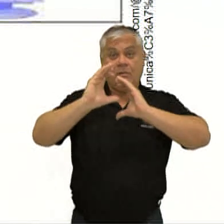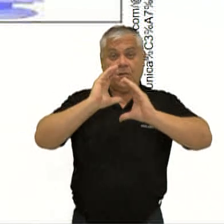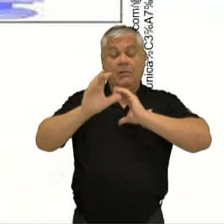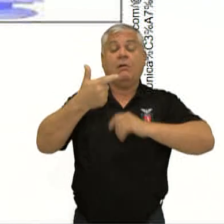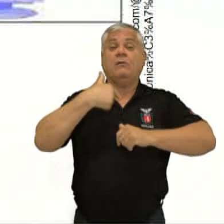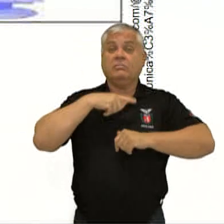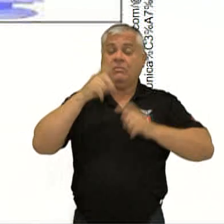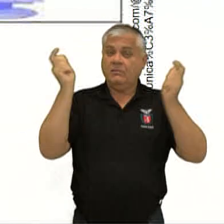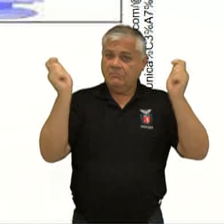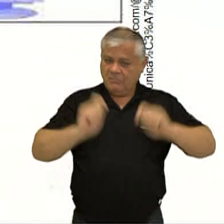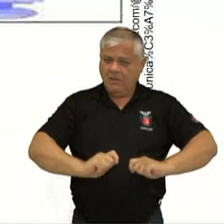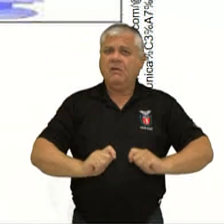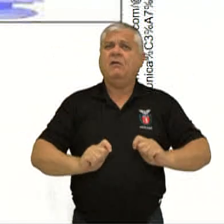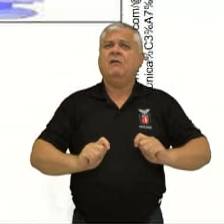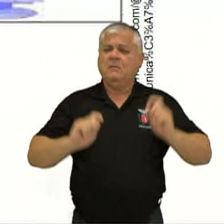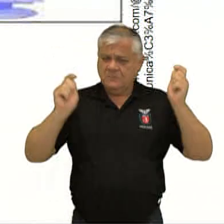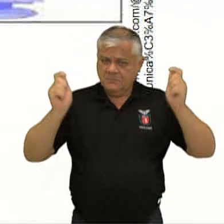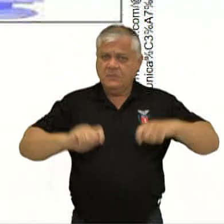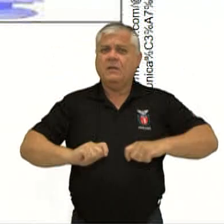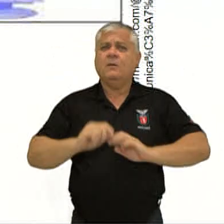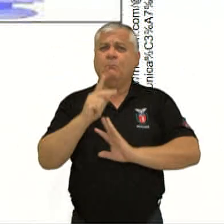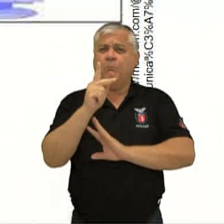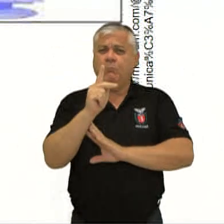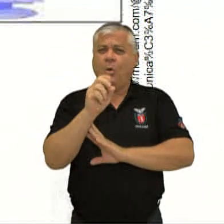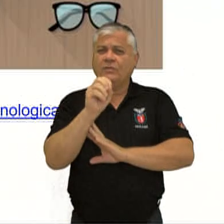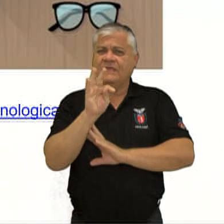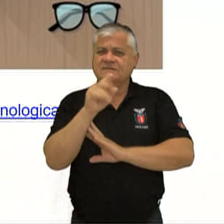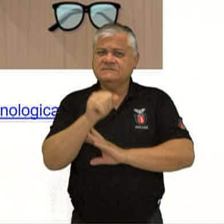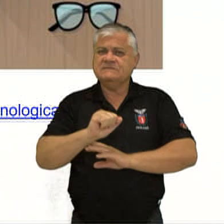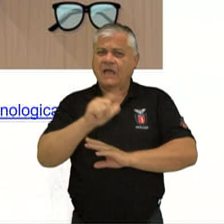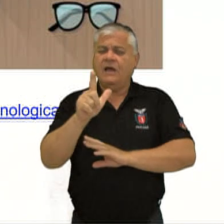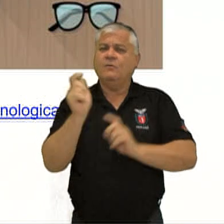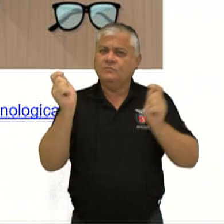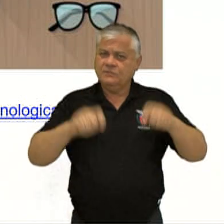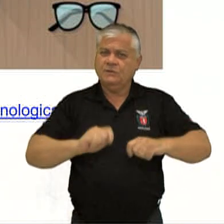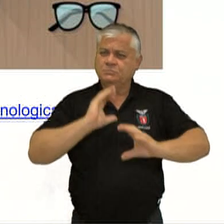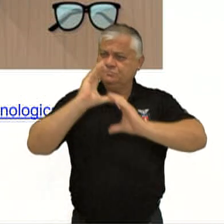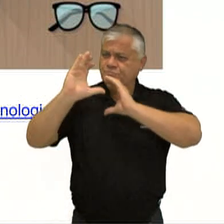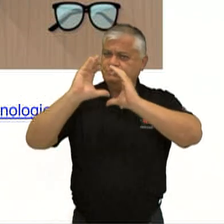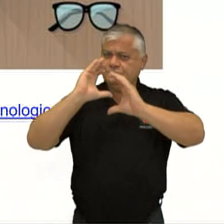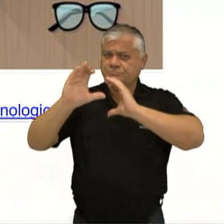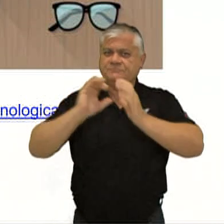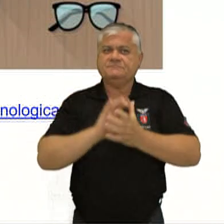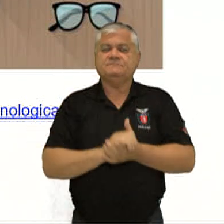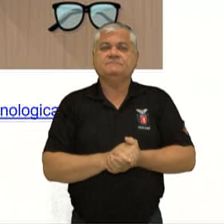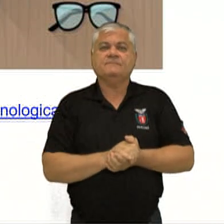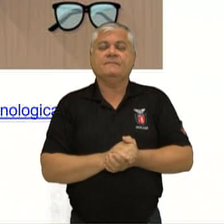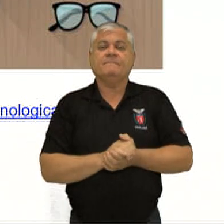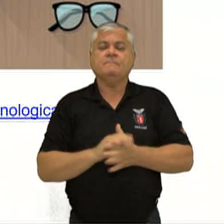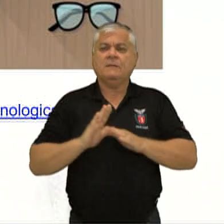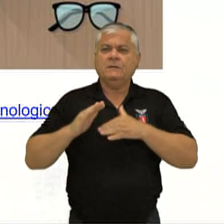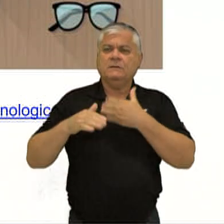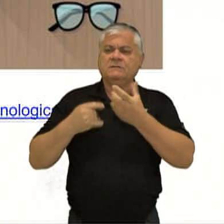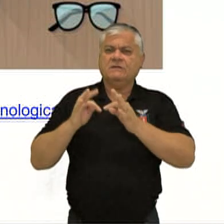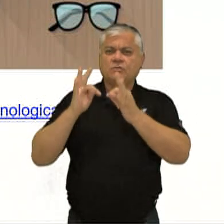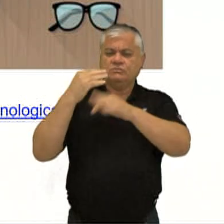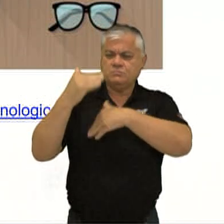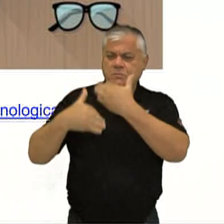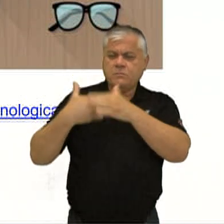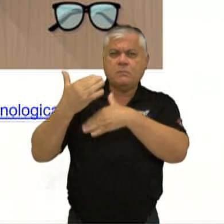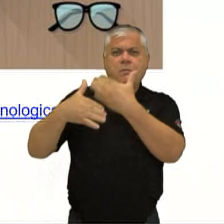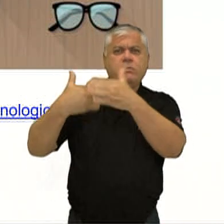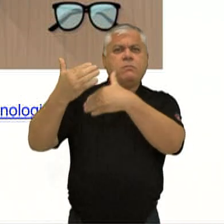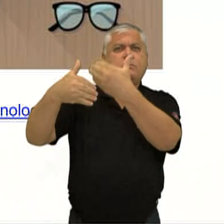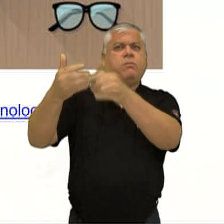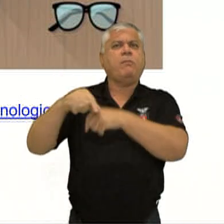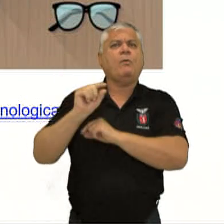tem potencializado as formas de comunicar-se. O desenvolvimento da tecnologia cada vez mais,